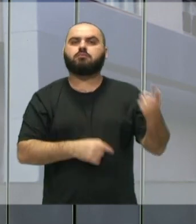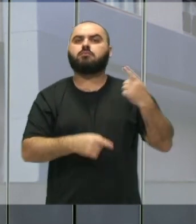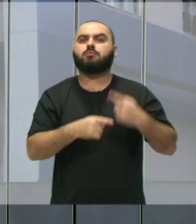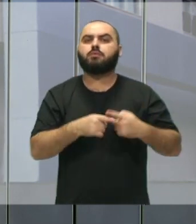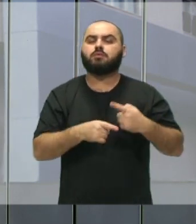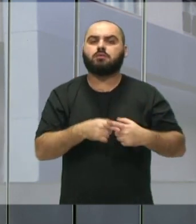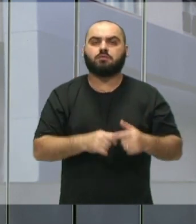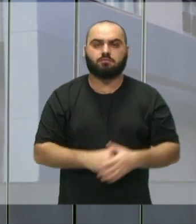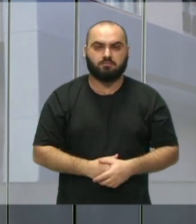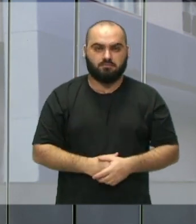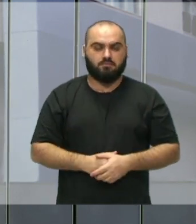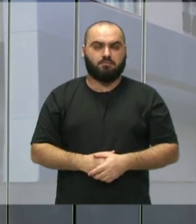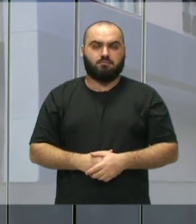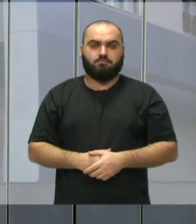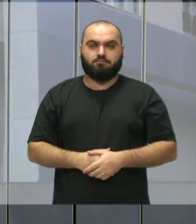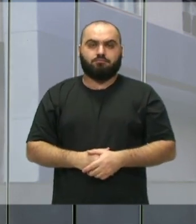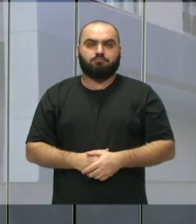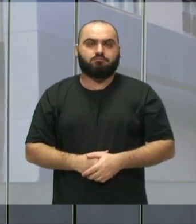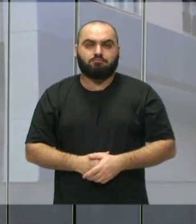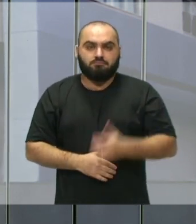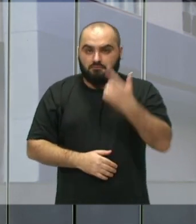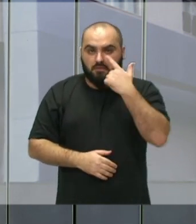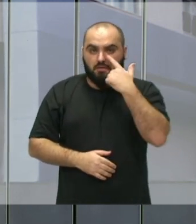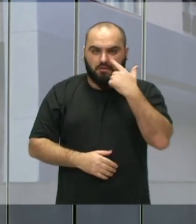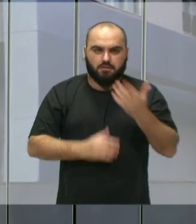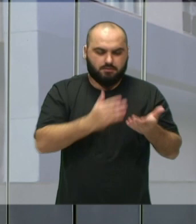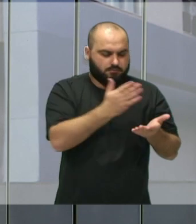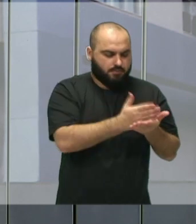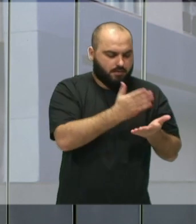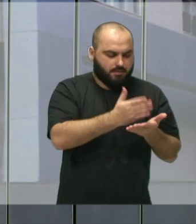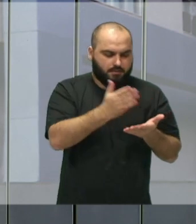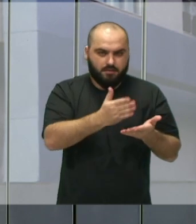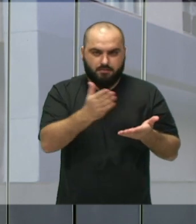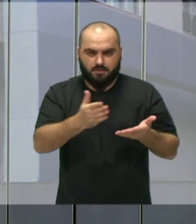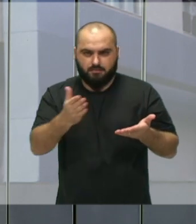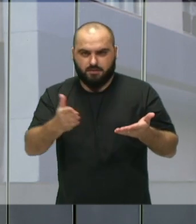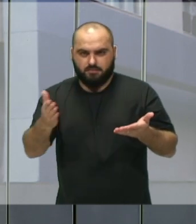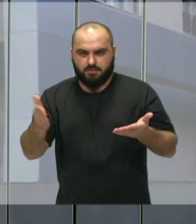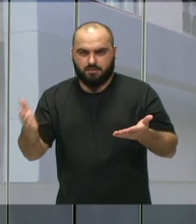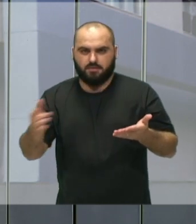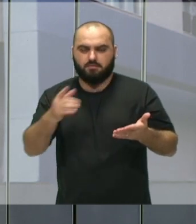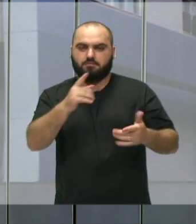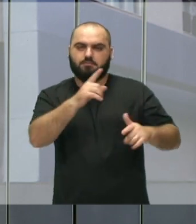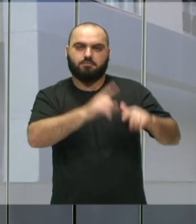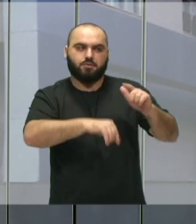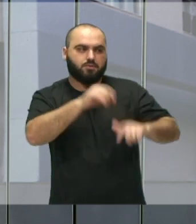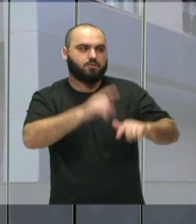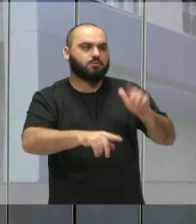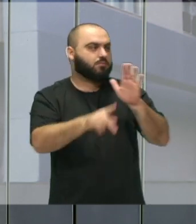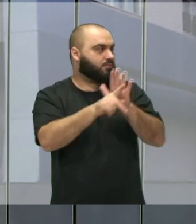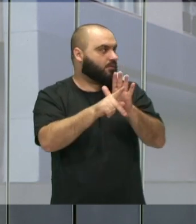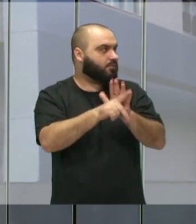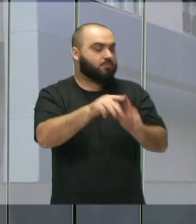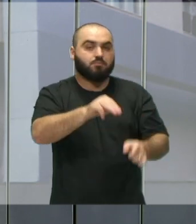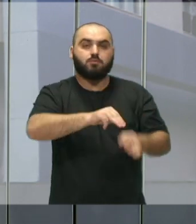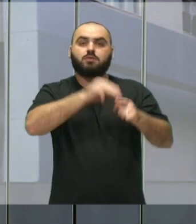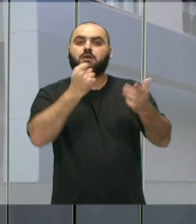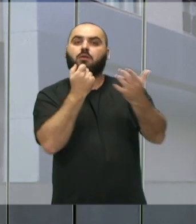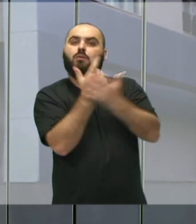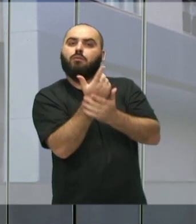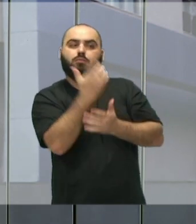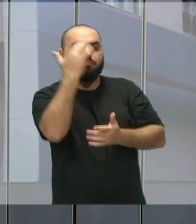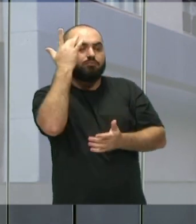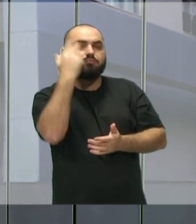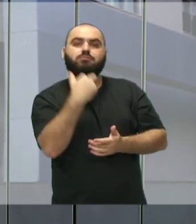não permitiu que fosse passado todas as etapas para que esses produtos eles fossem adquiridos pelo município. Veja